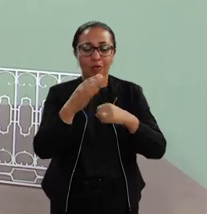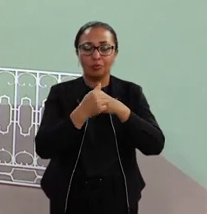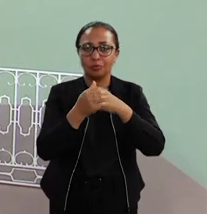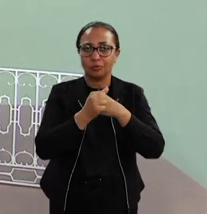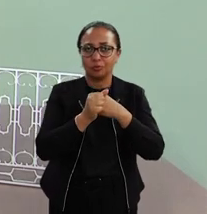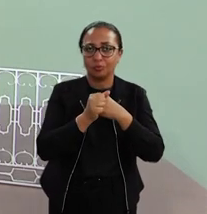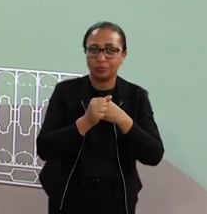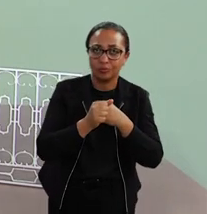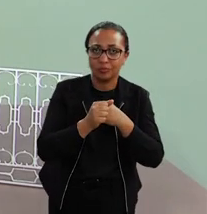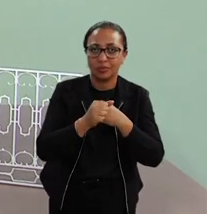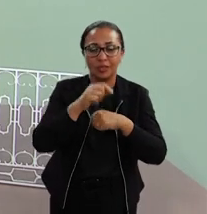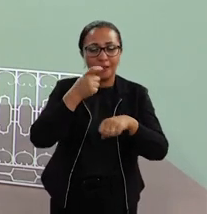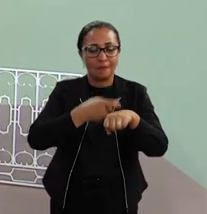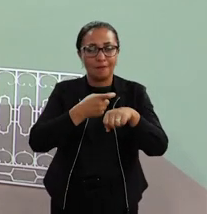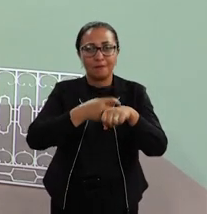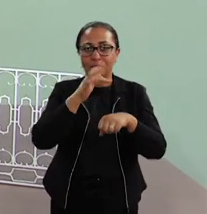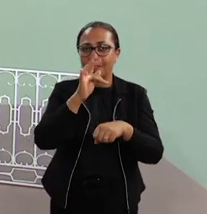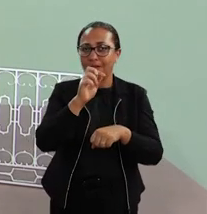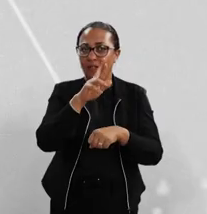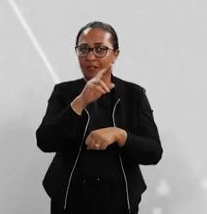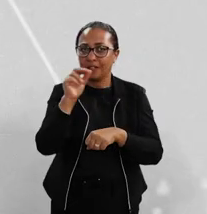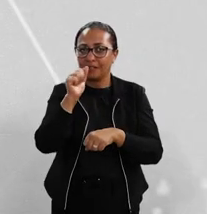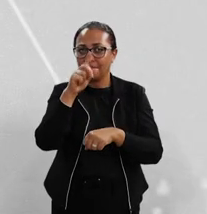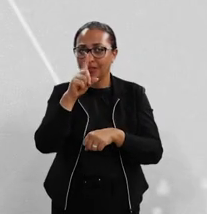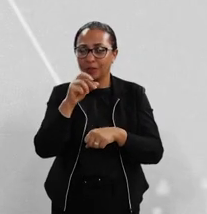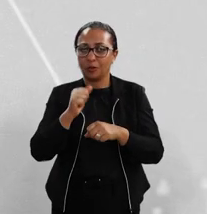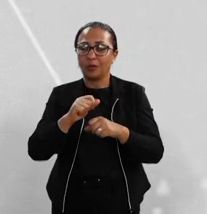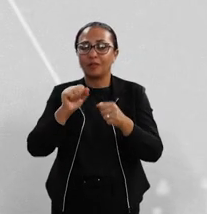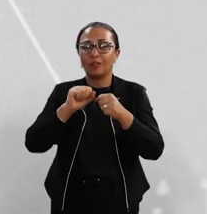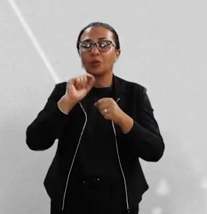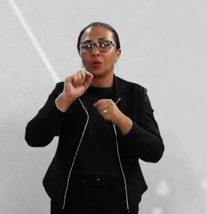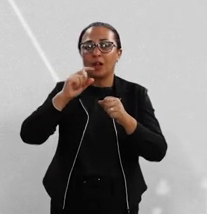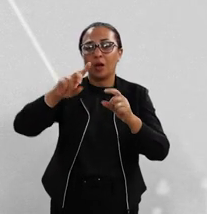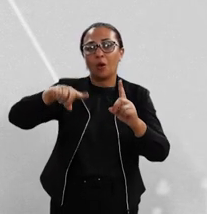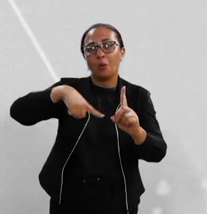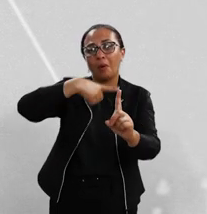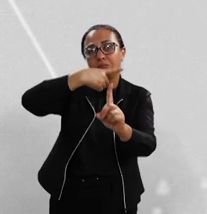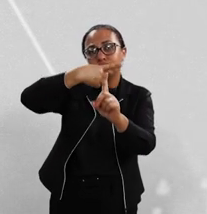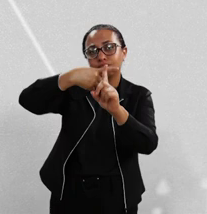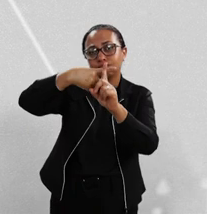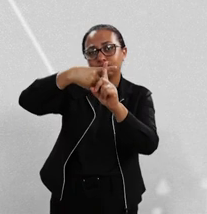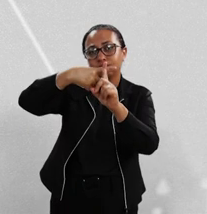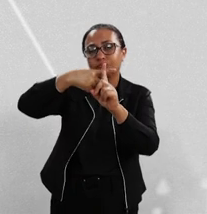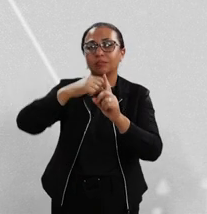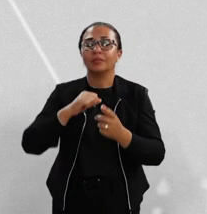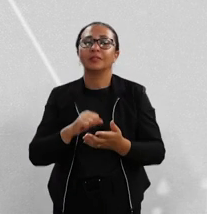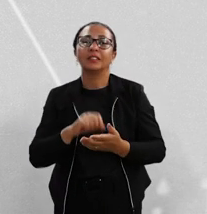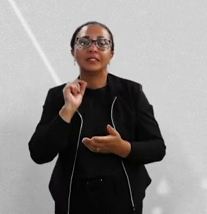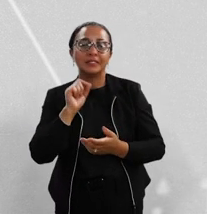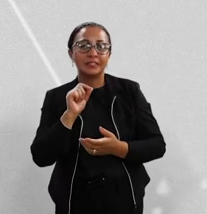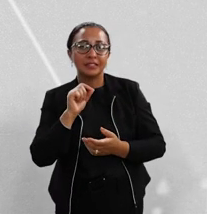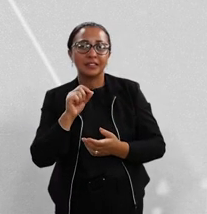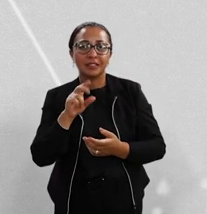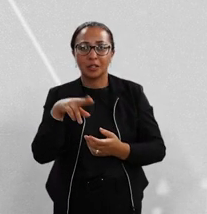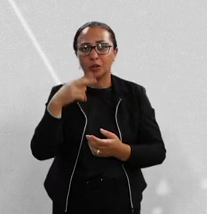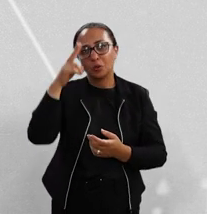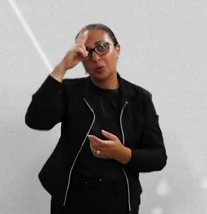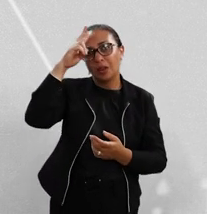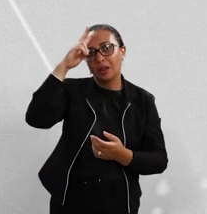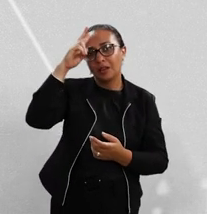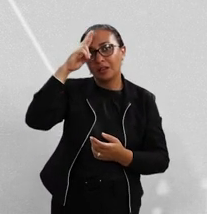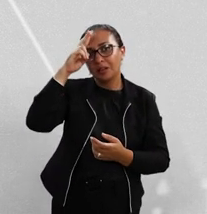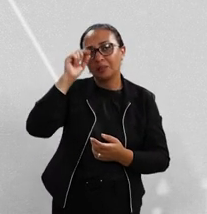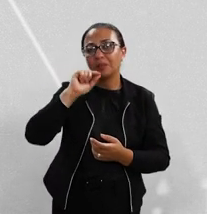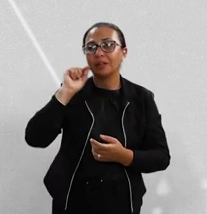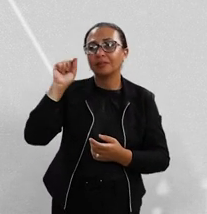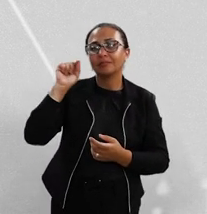isso que eles chamam de foco de ferradura, ela forma uma cruz, tá? Que nos